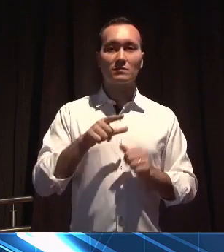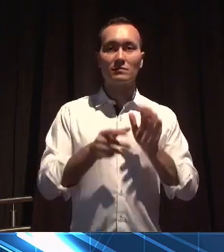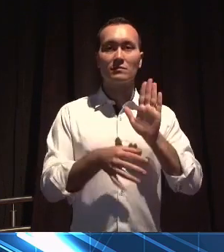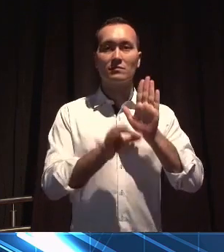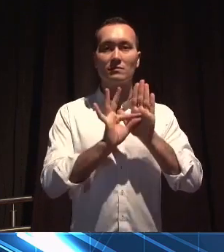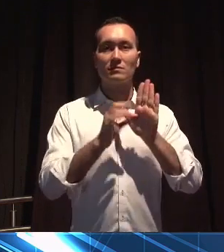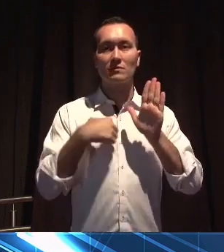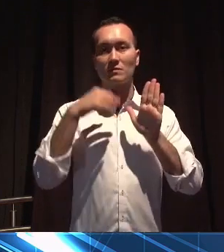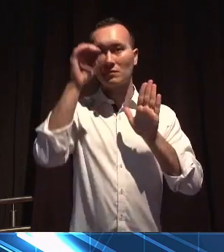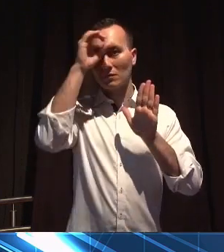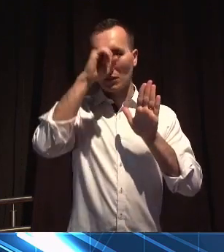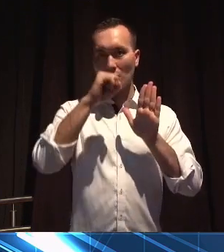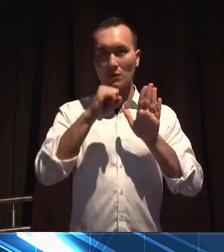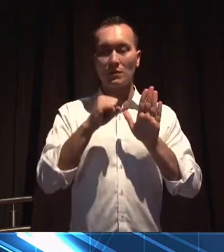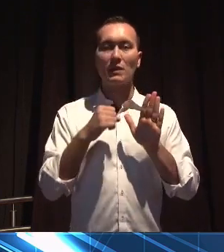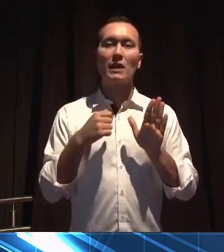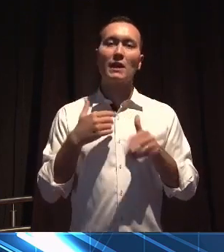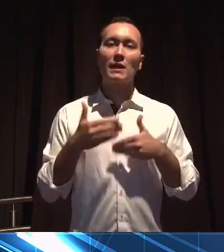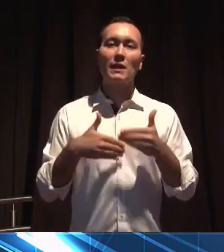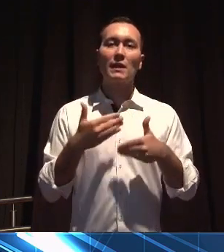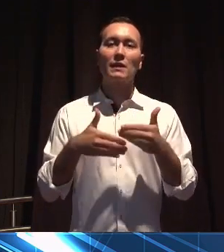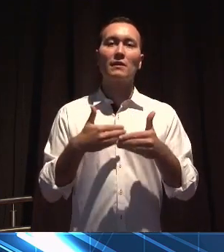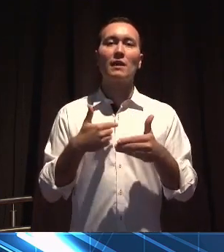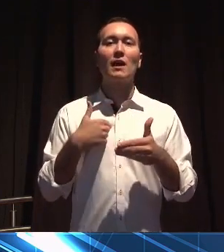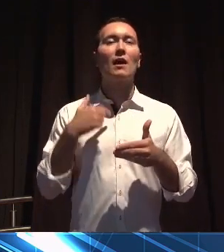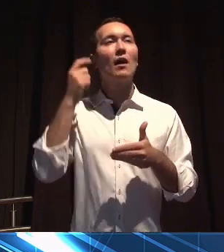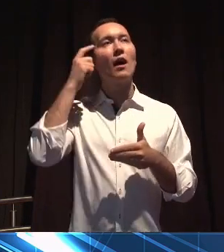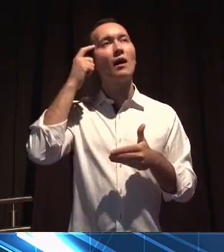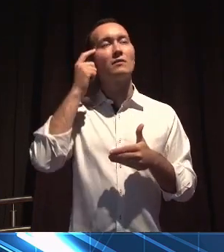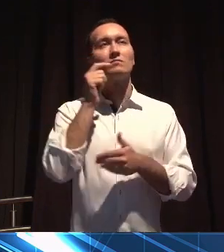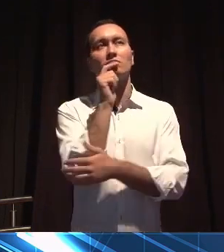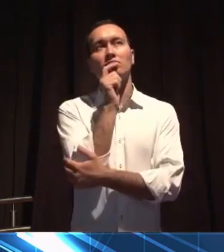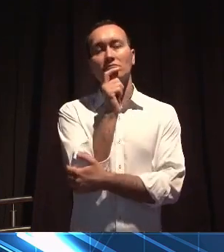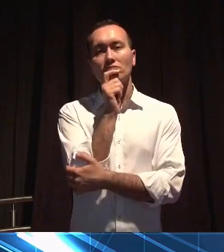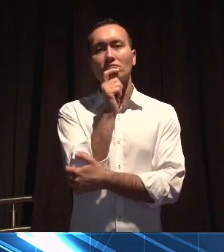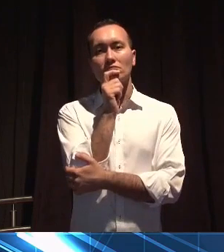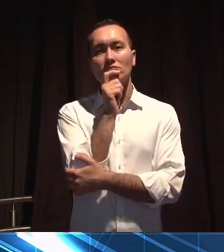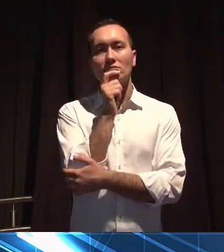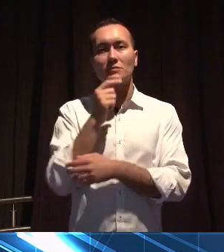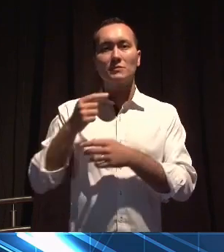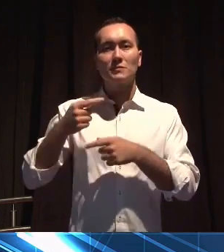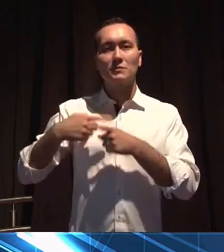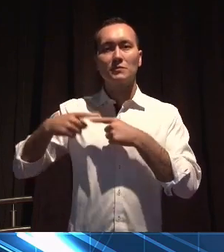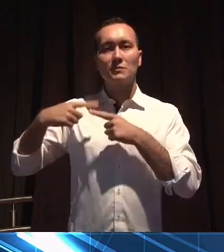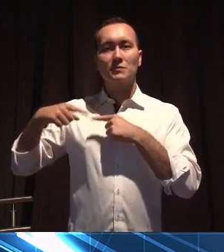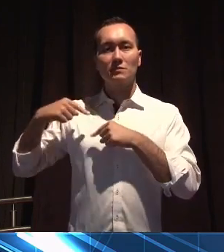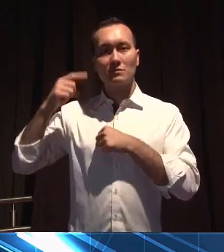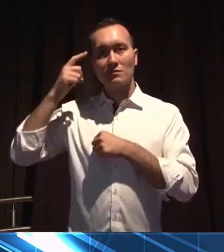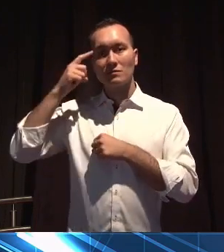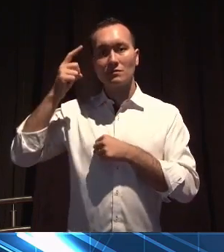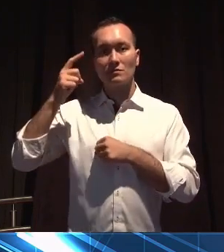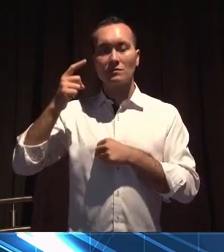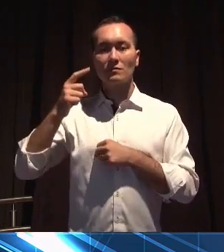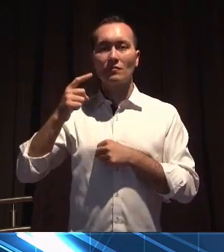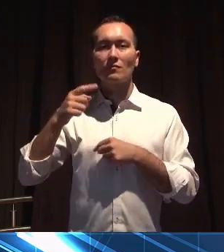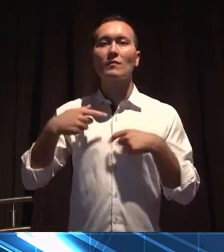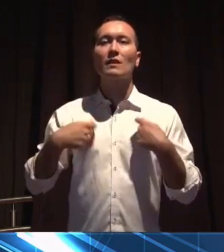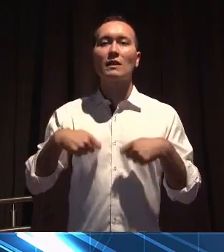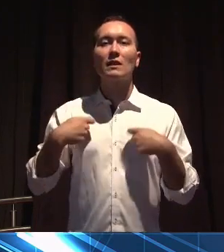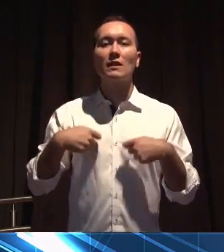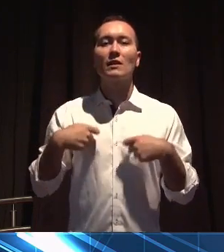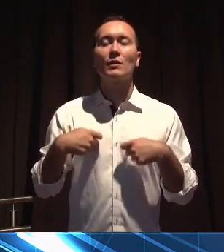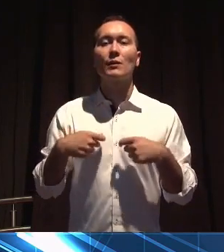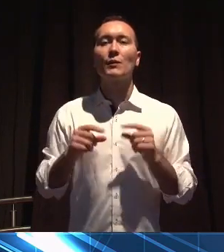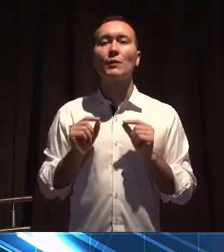ah o melhor melhor coisa que é essa tal de herança mas aí eu fui estudar no design patrions lá eles falam favoreça a composição